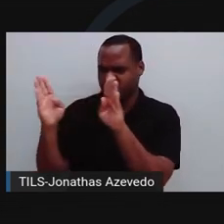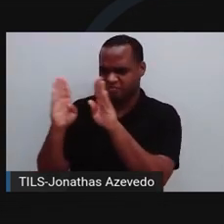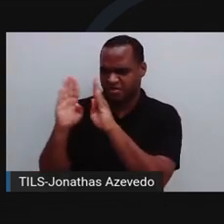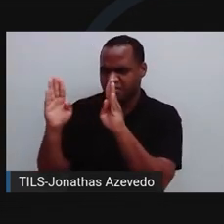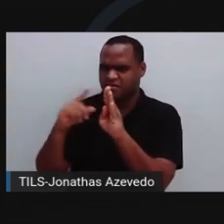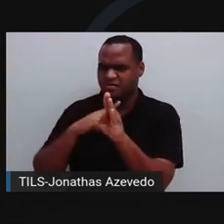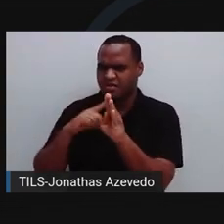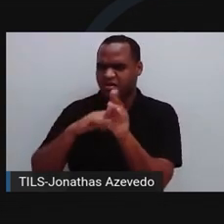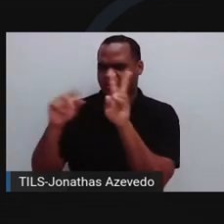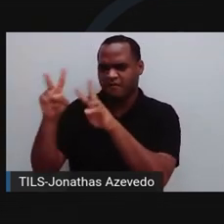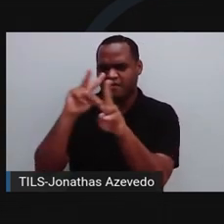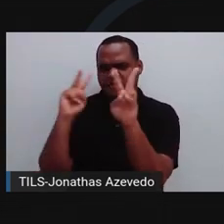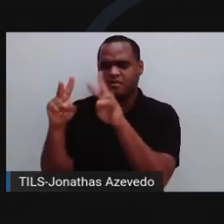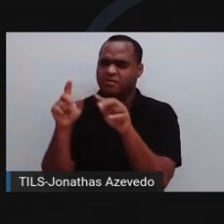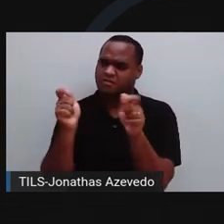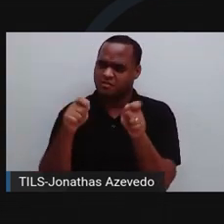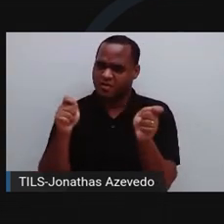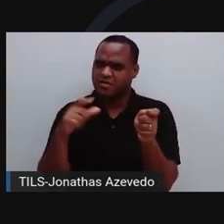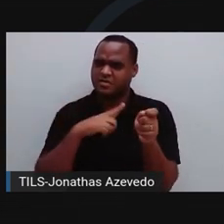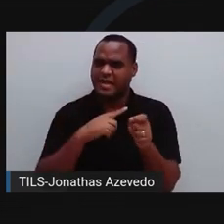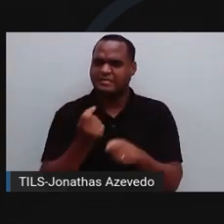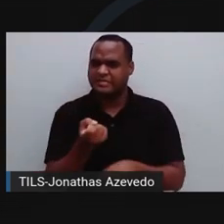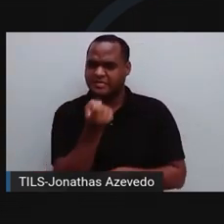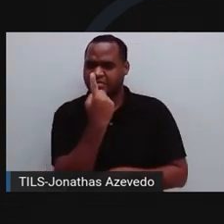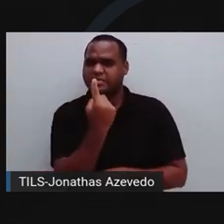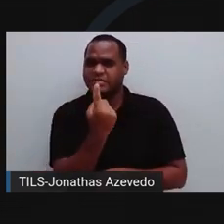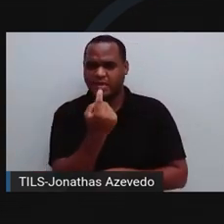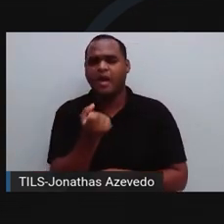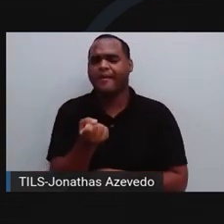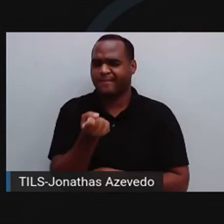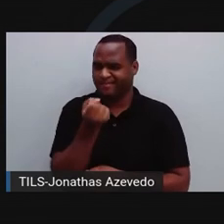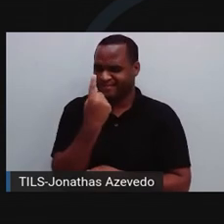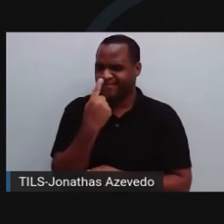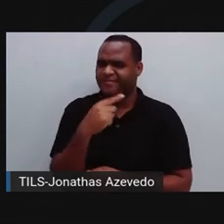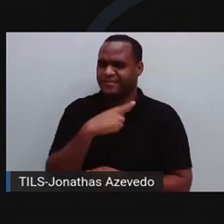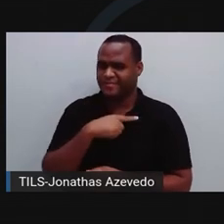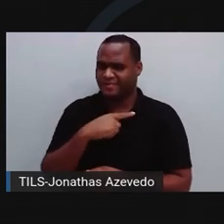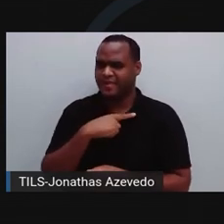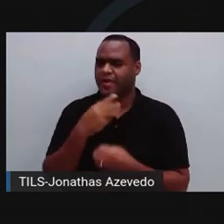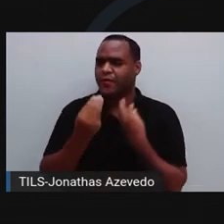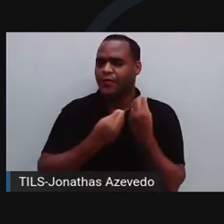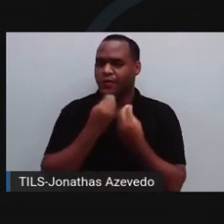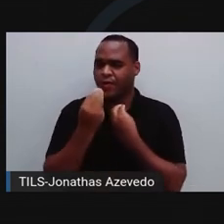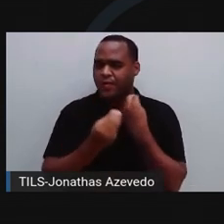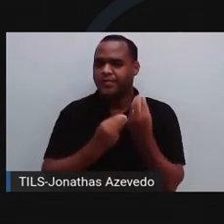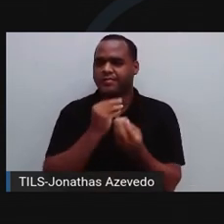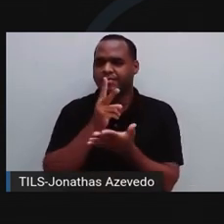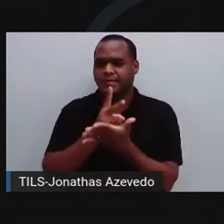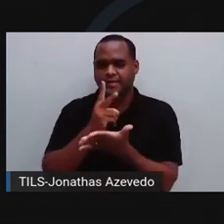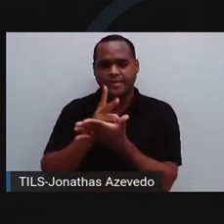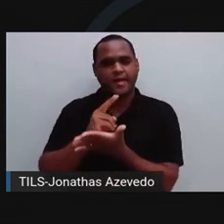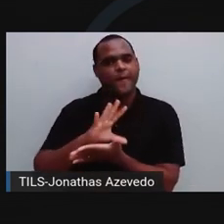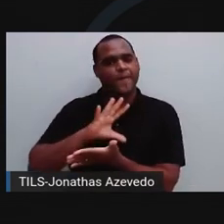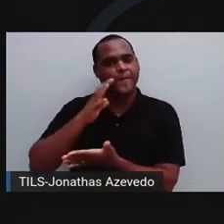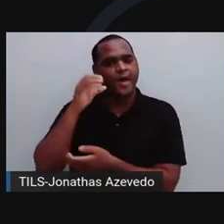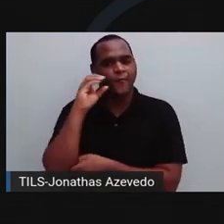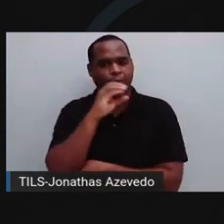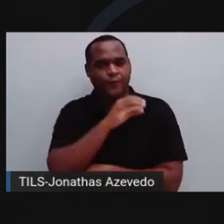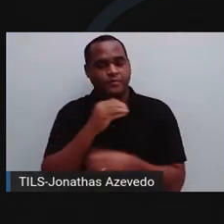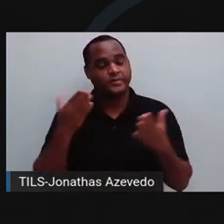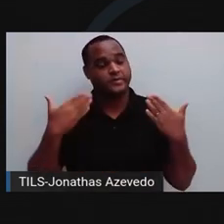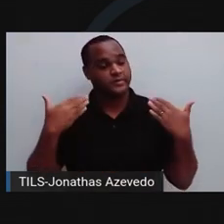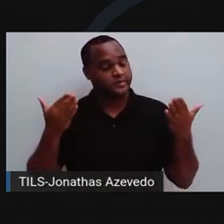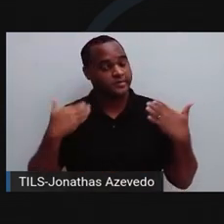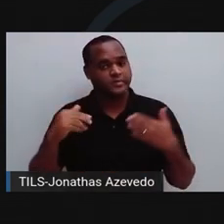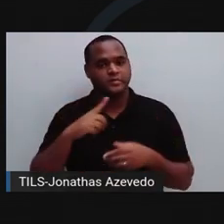metal? Pode ser, é estranho. Isso. É estranho que acontece sempre que faz muito calor. Talvez tenha a ver com